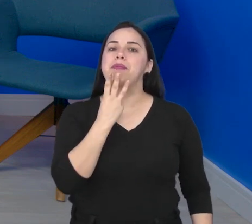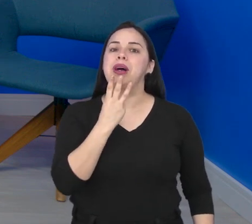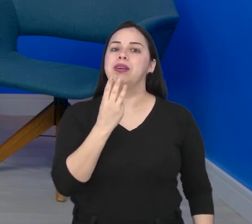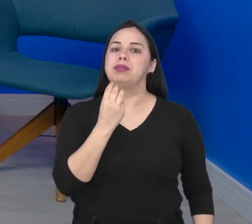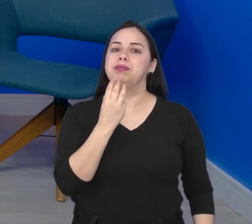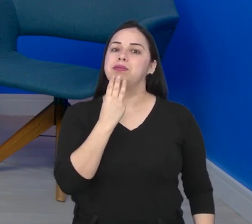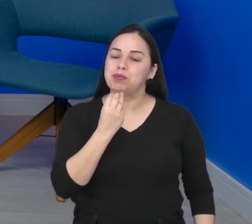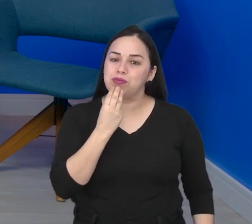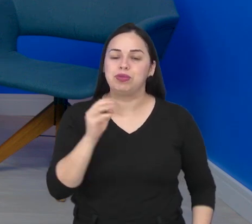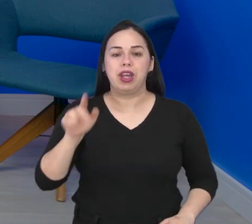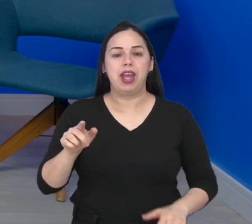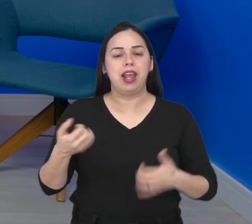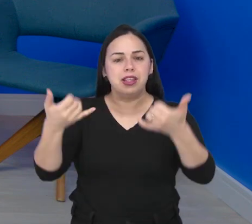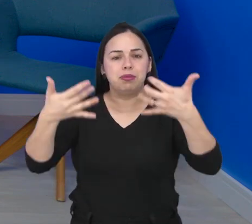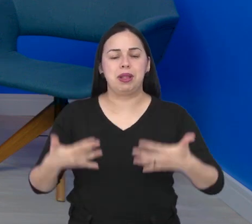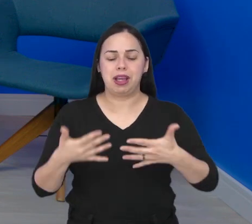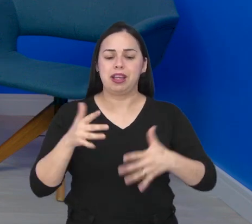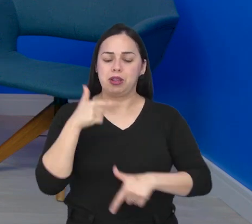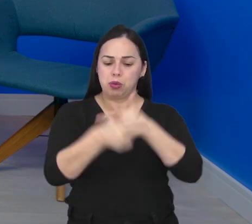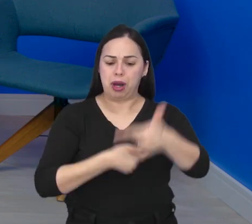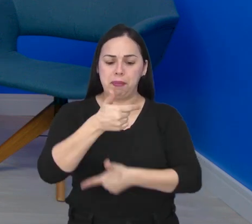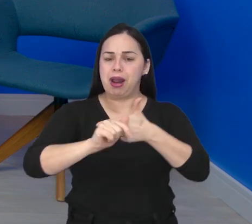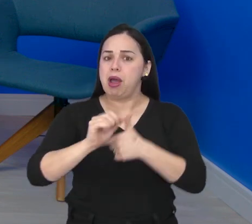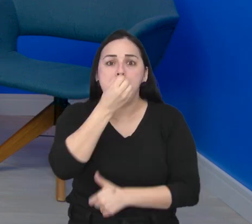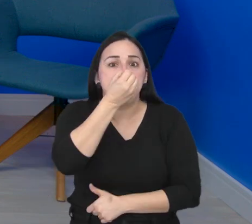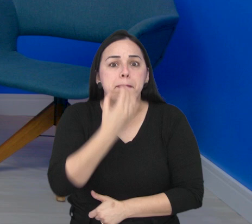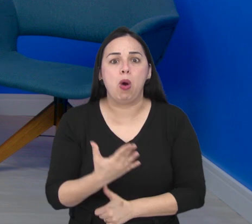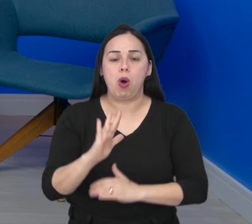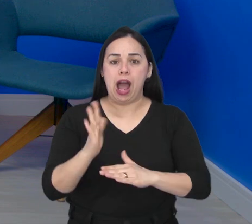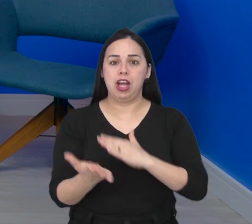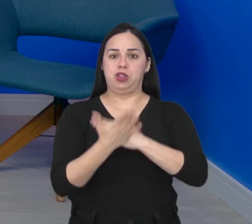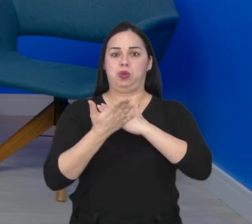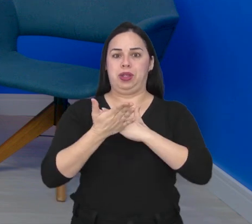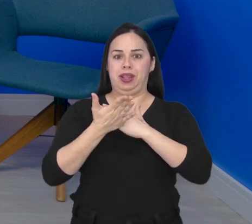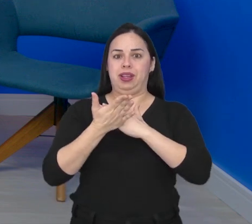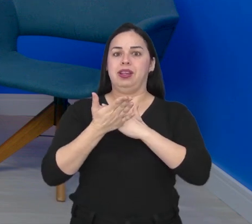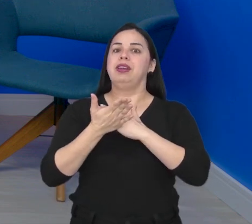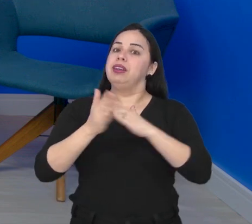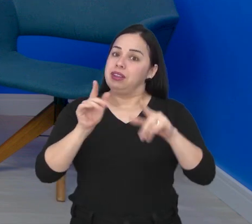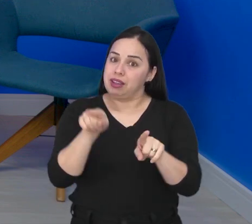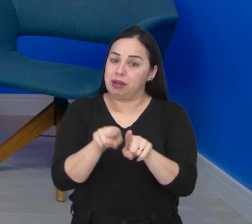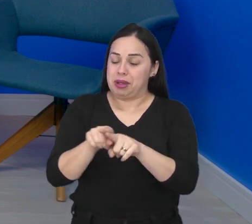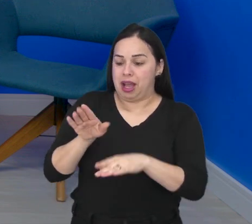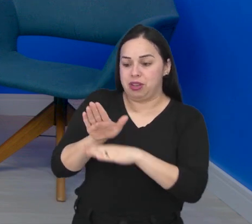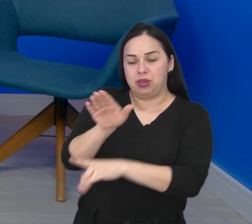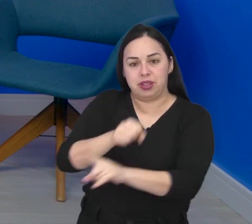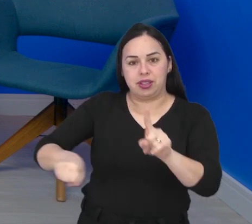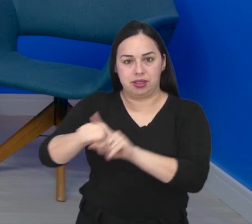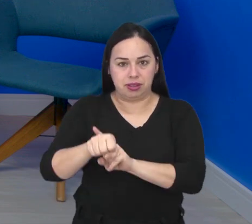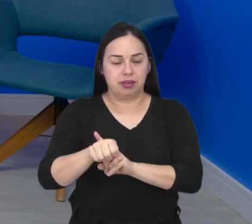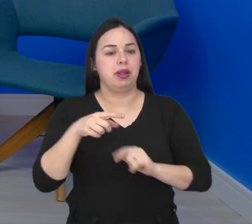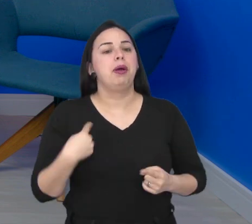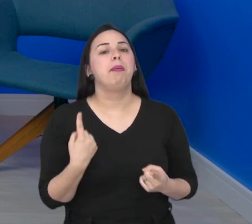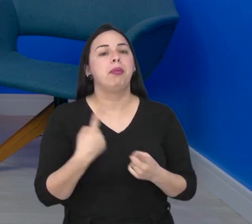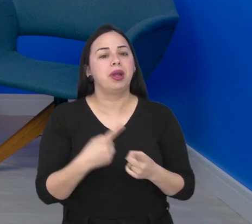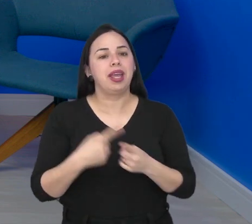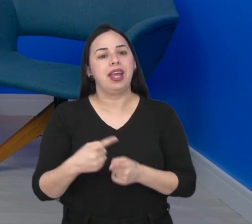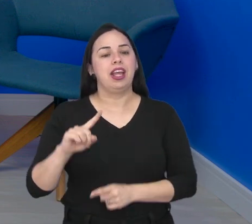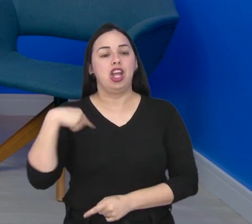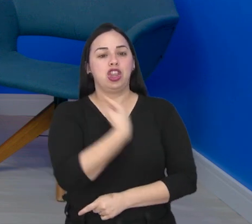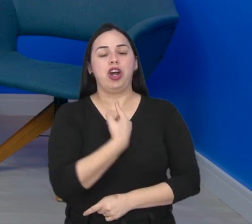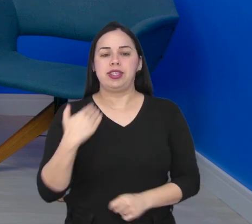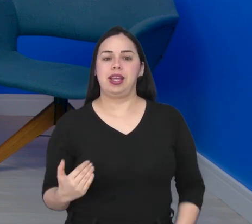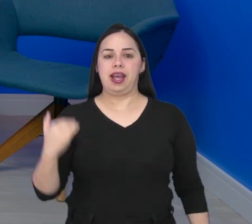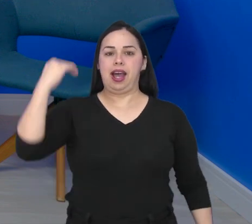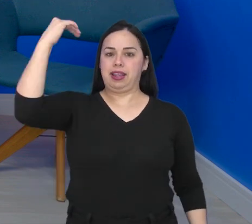destacava o trabalho como uma das ações sociais mais nobres e dignas da sociedade. Isso porque essa é uma das atividades que ocupam mais